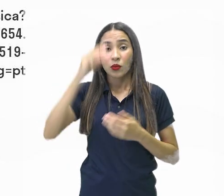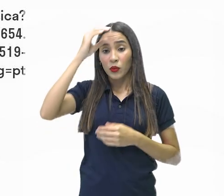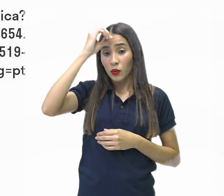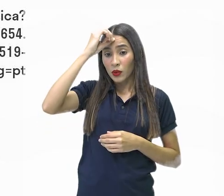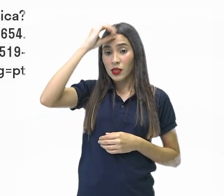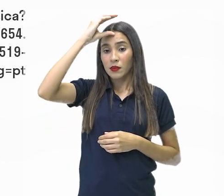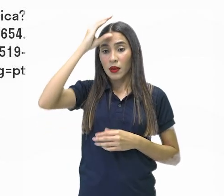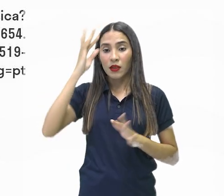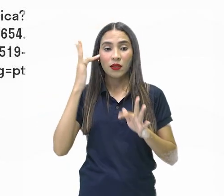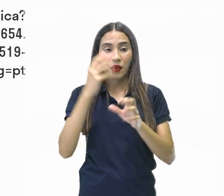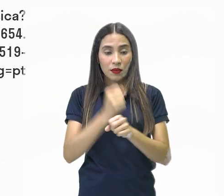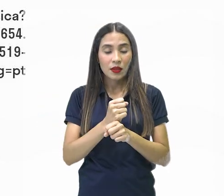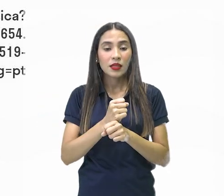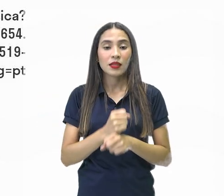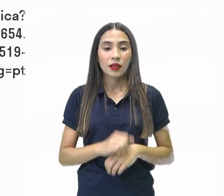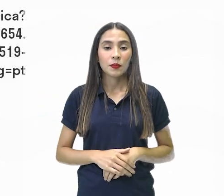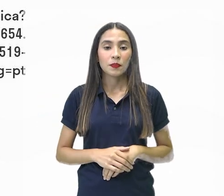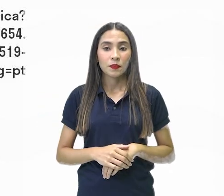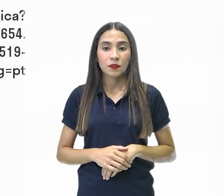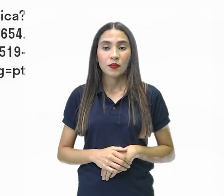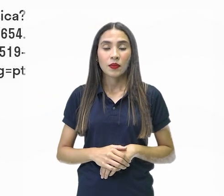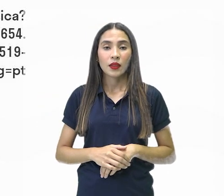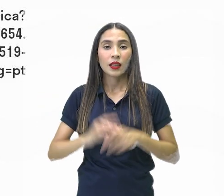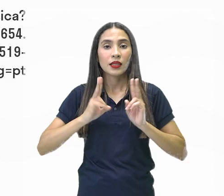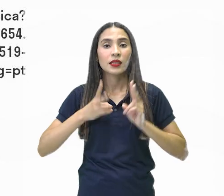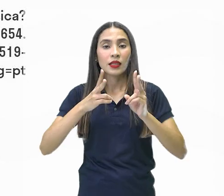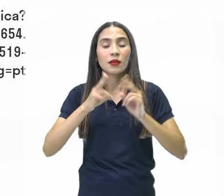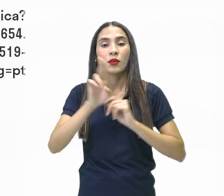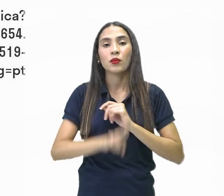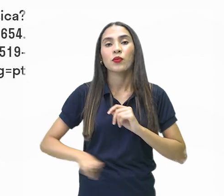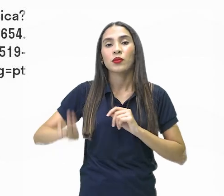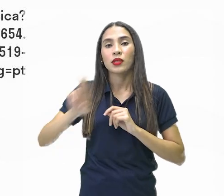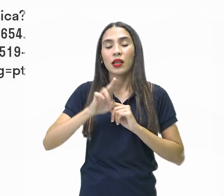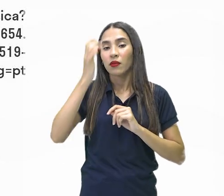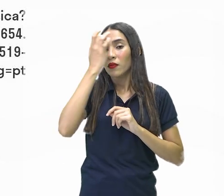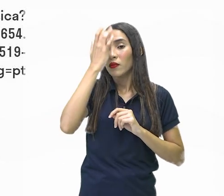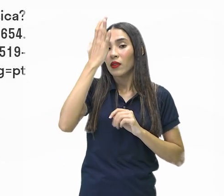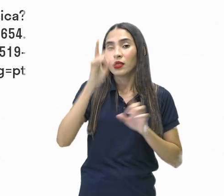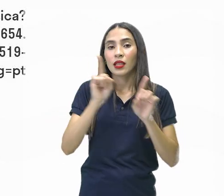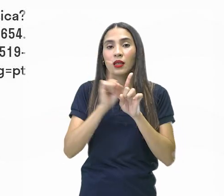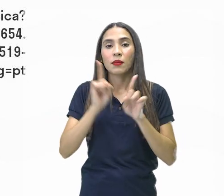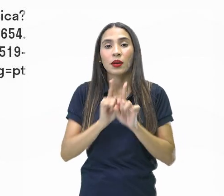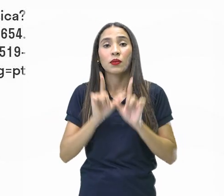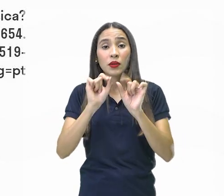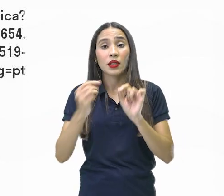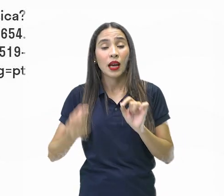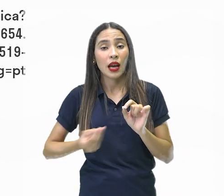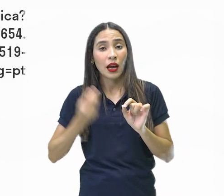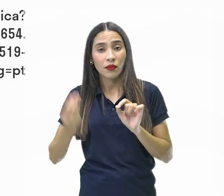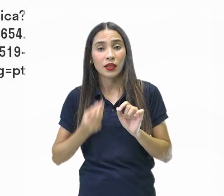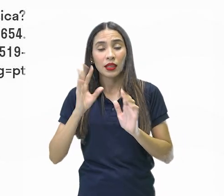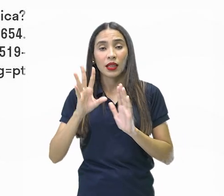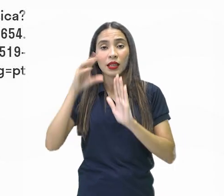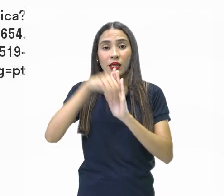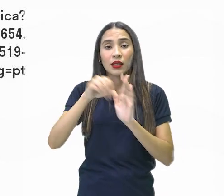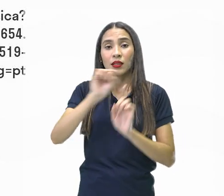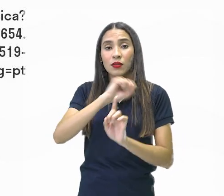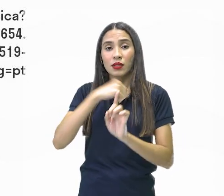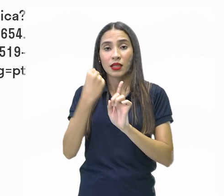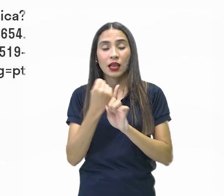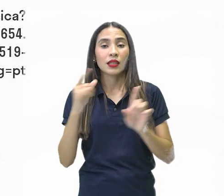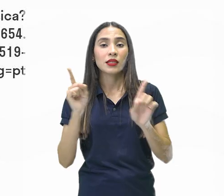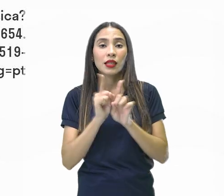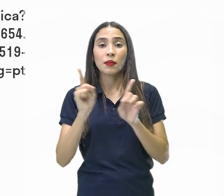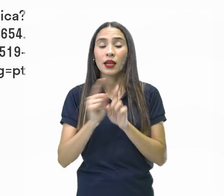dos conhecimentos aí da física, eles estão aí sendo utilizados para facilitar a vida em sociedade,